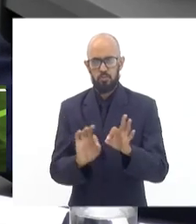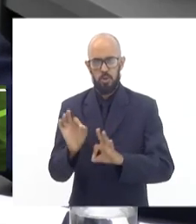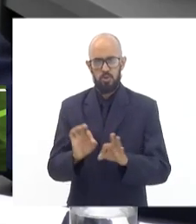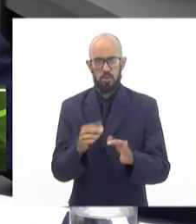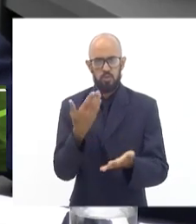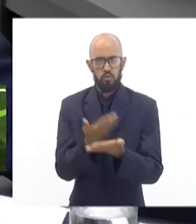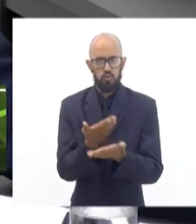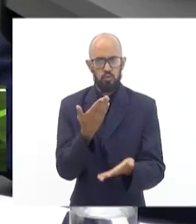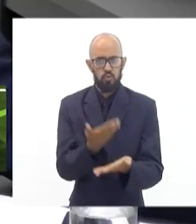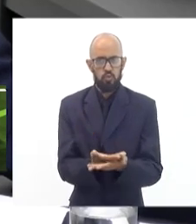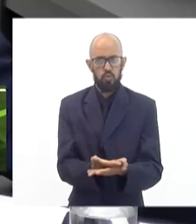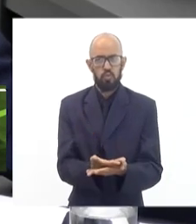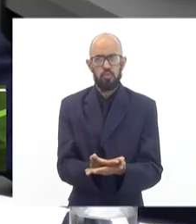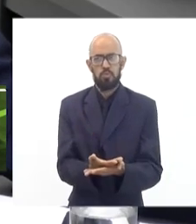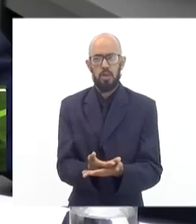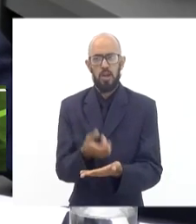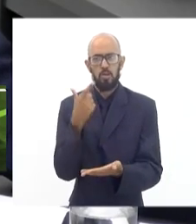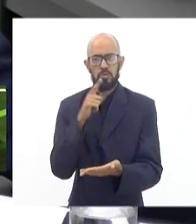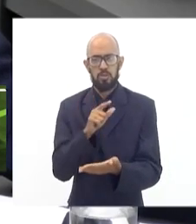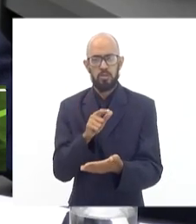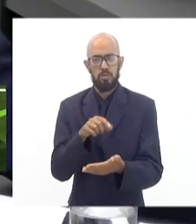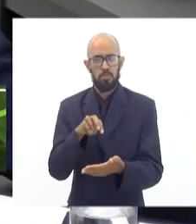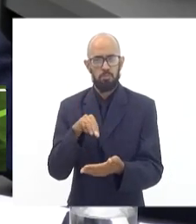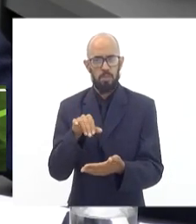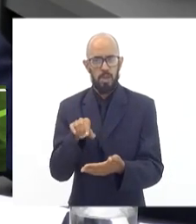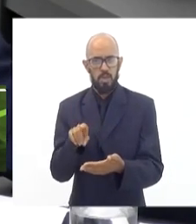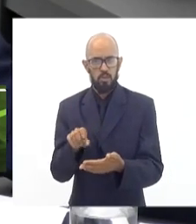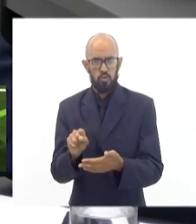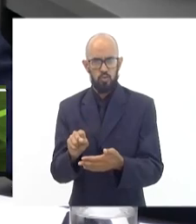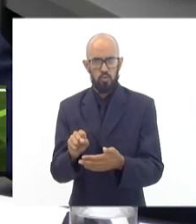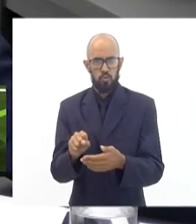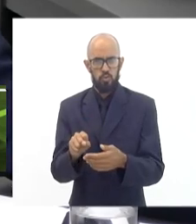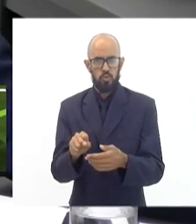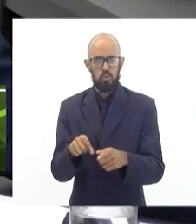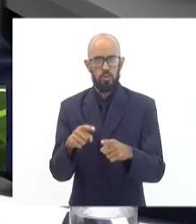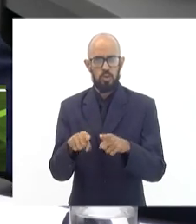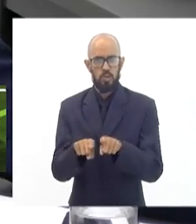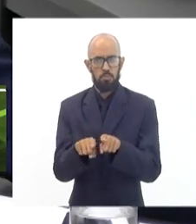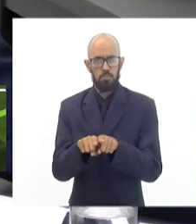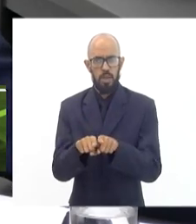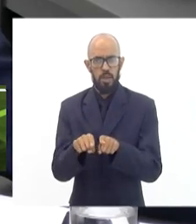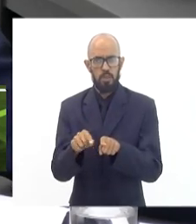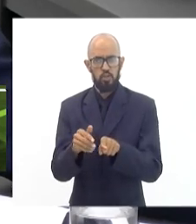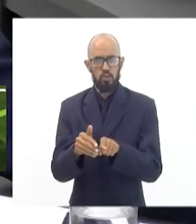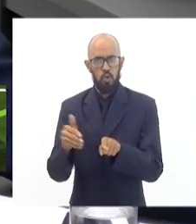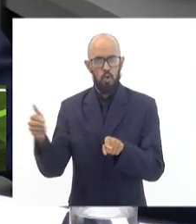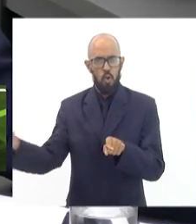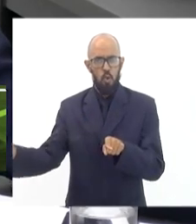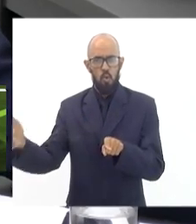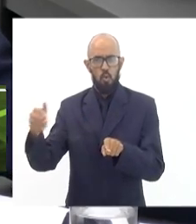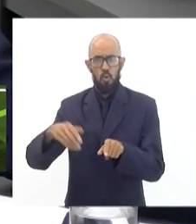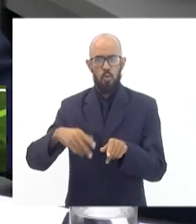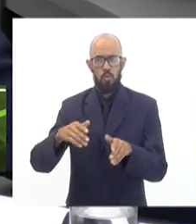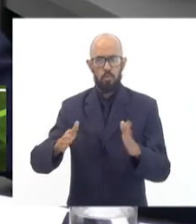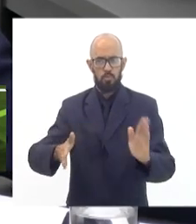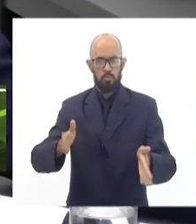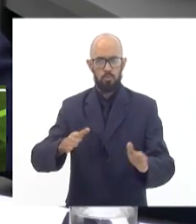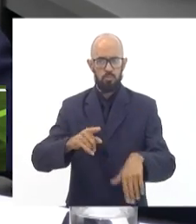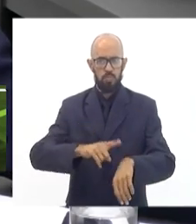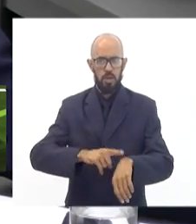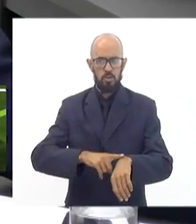estudo projetos tratamento de médio-longo prazo com investimento continuado Senão nós vamos viver